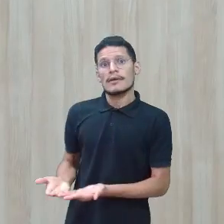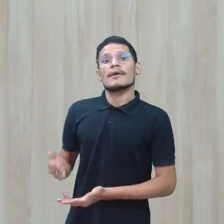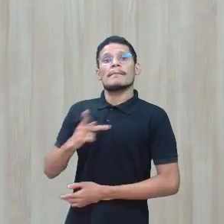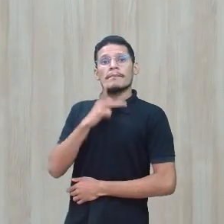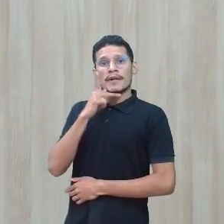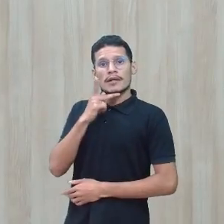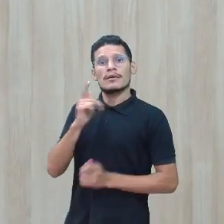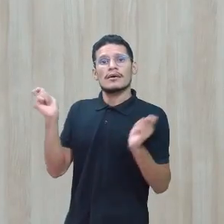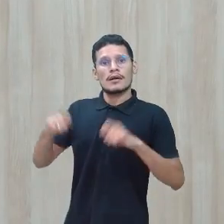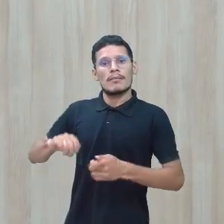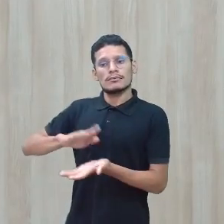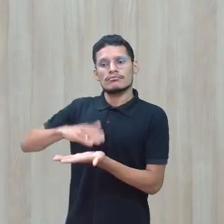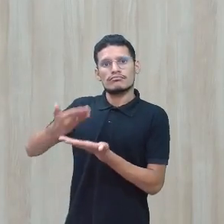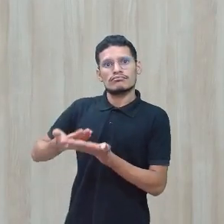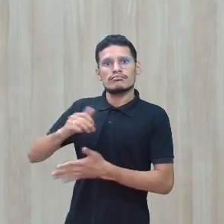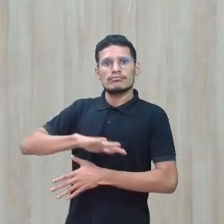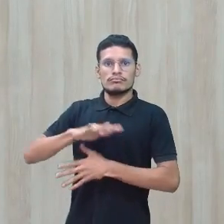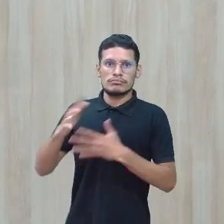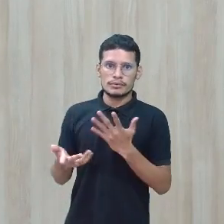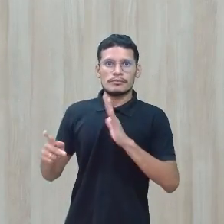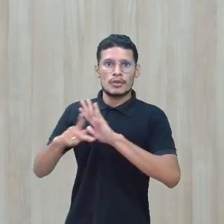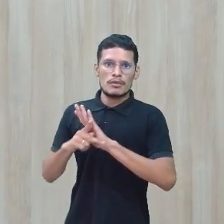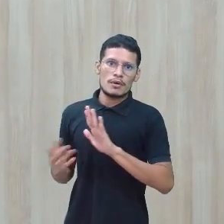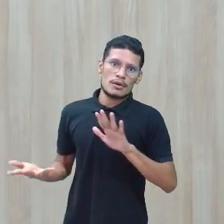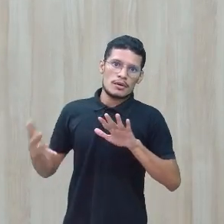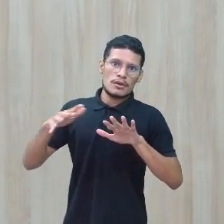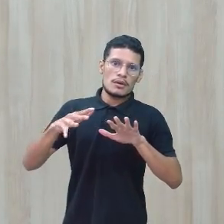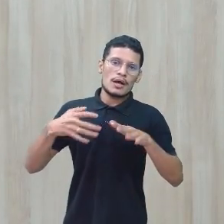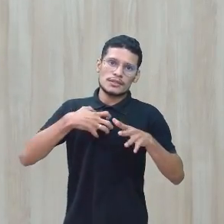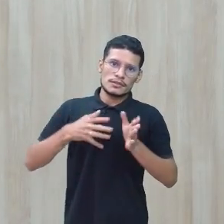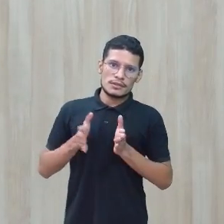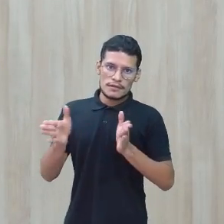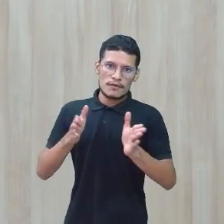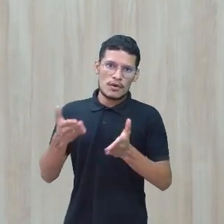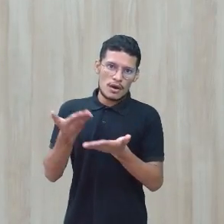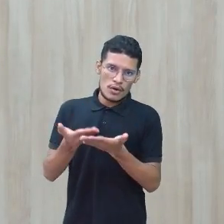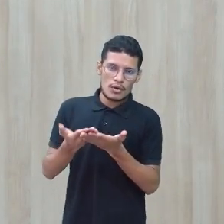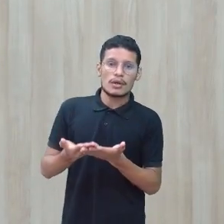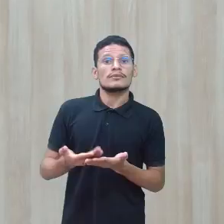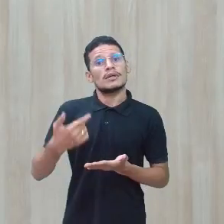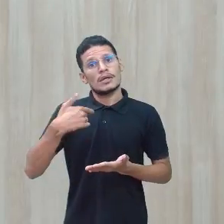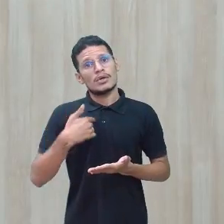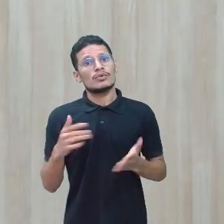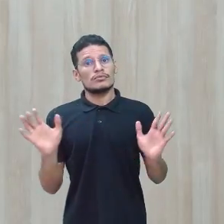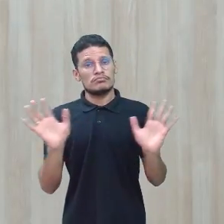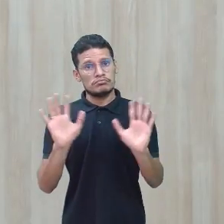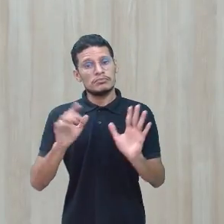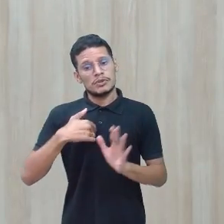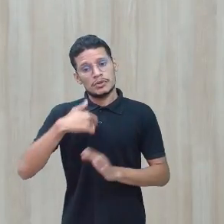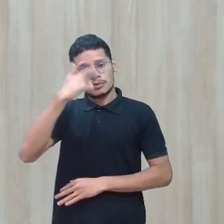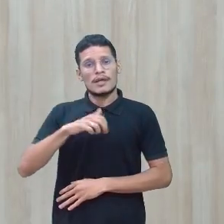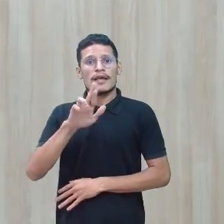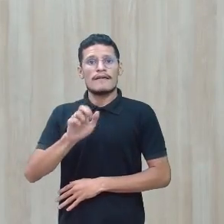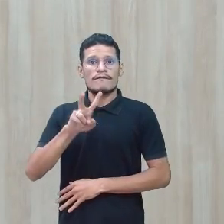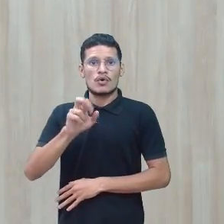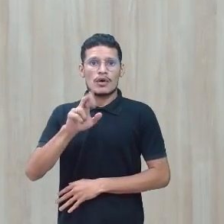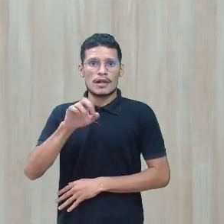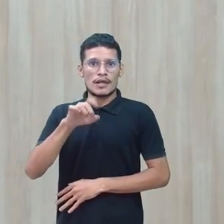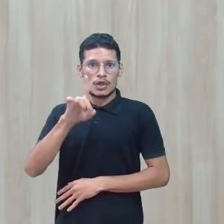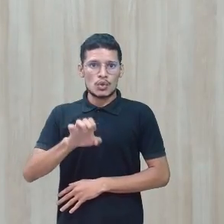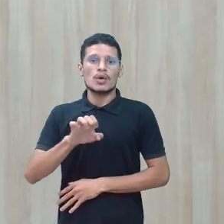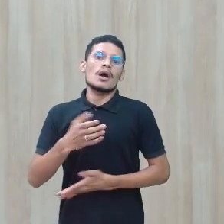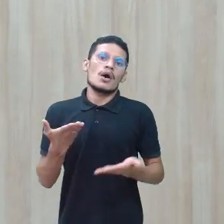mais acessível para todos também. E aí, eu vou me despedindo. Eu sou o professor Revoredo. Essa foi a aula